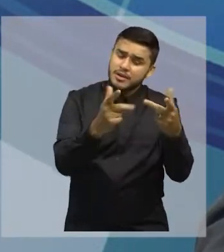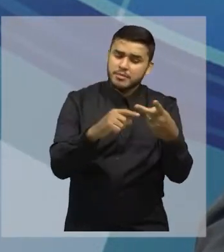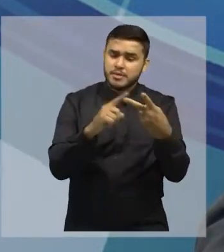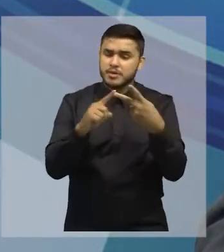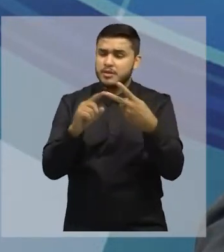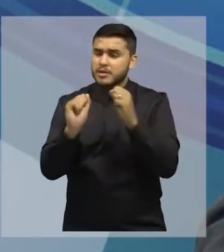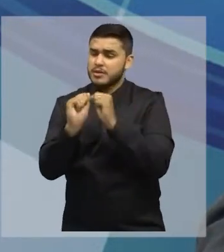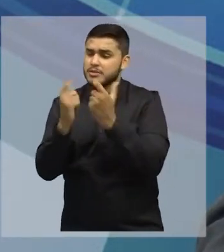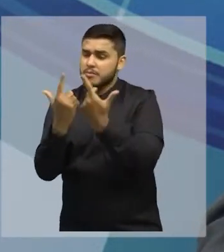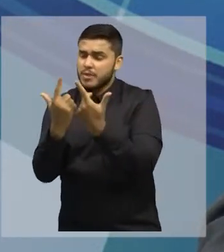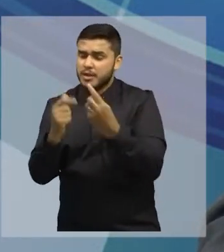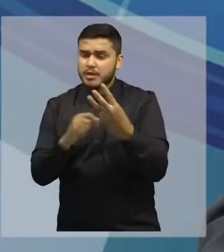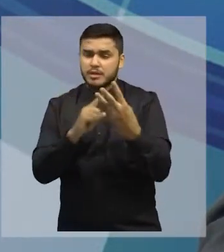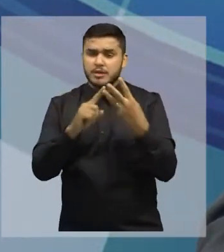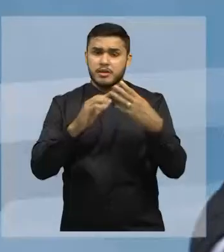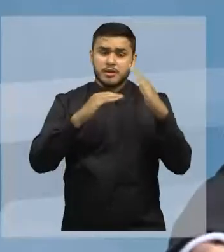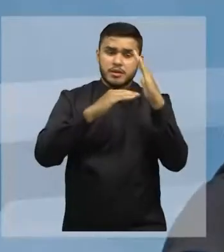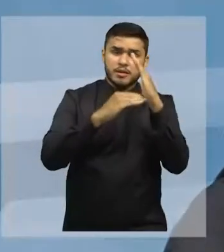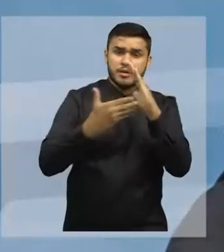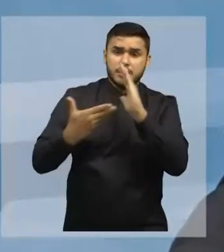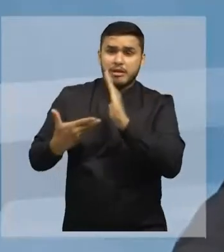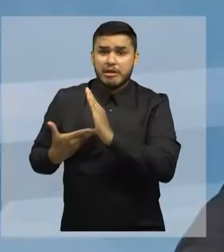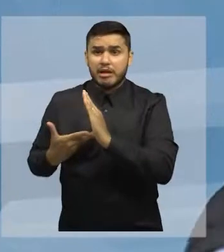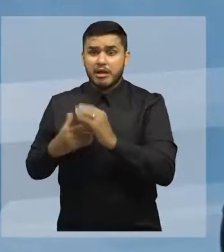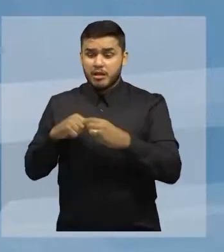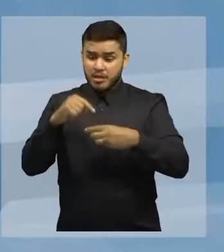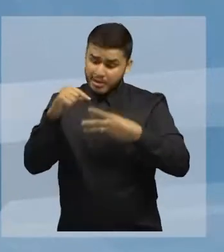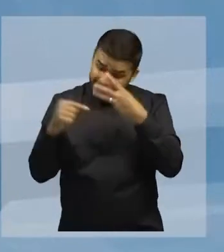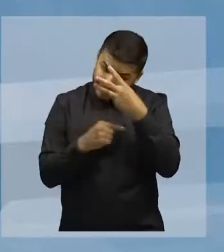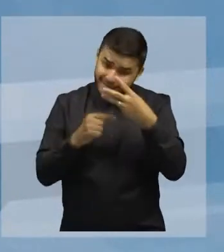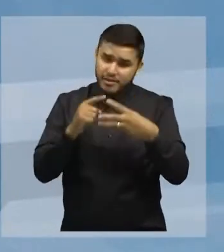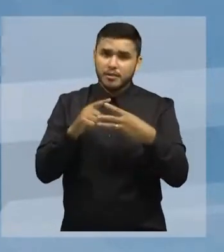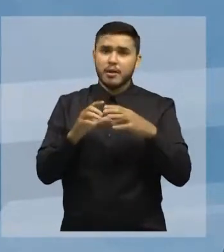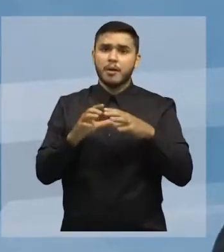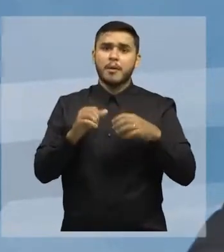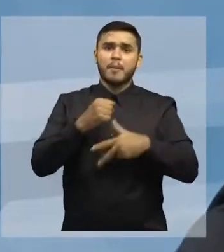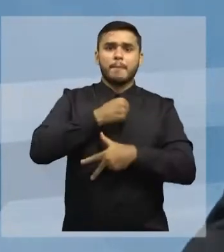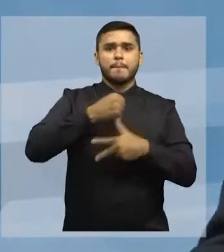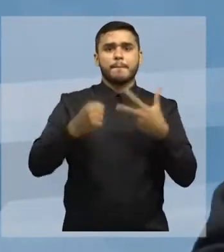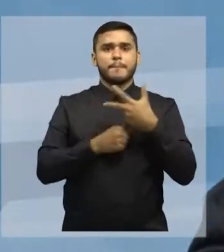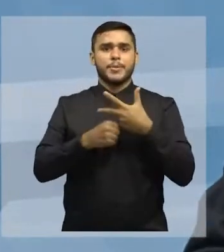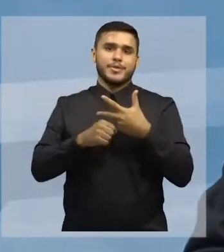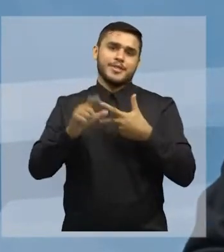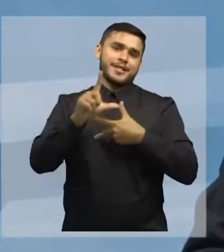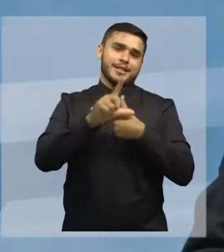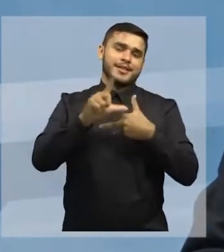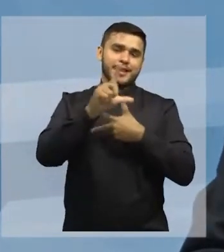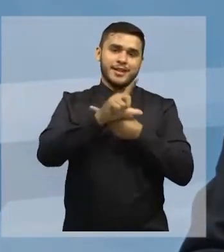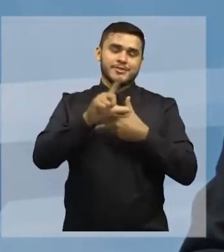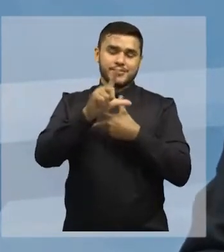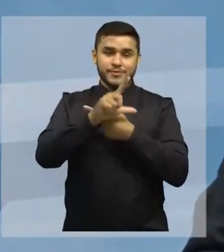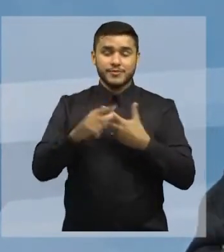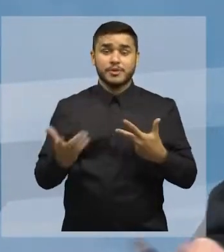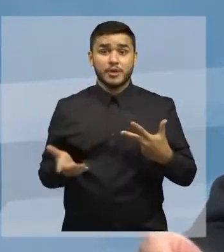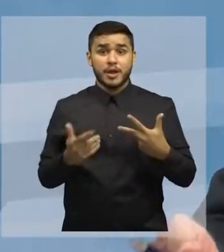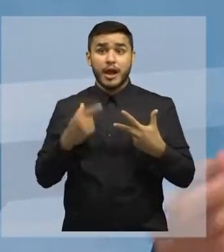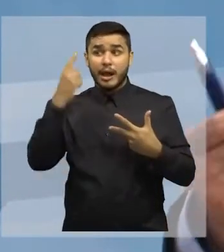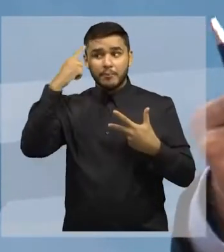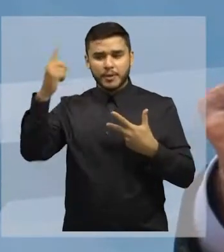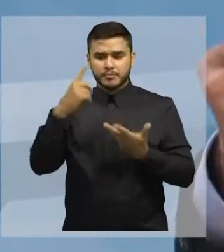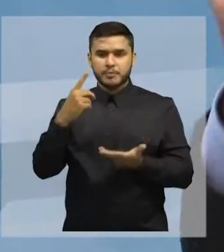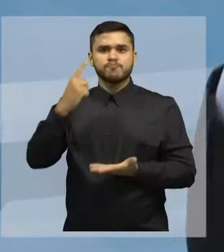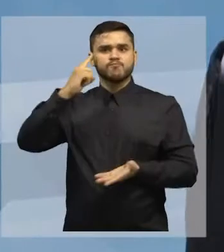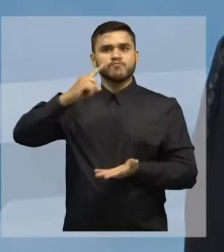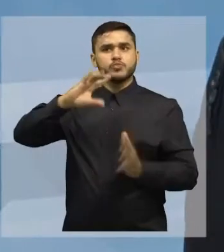finanças? Não pode. E é o Pacto Federativo que poderá ou não devolver tais competências.